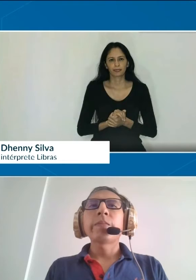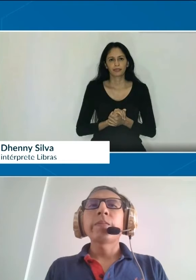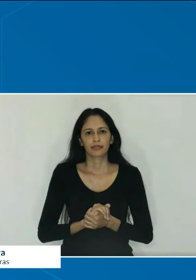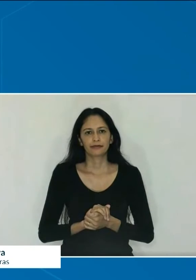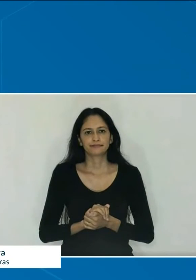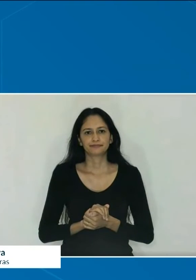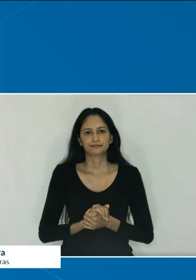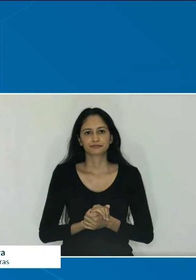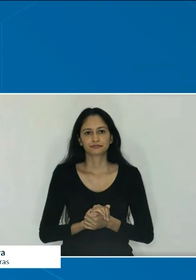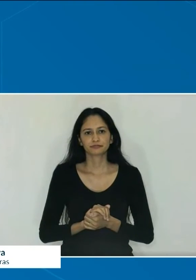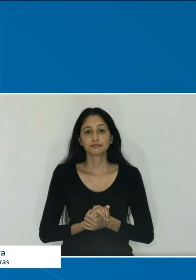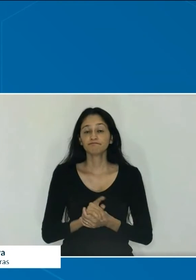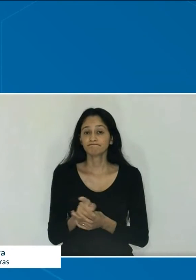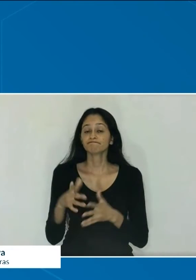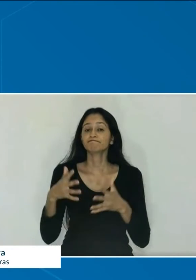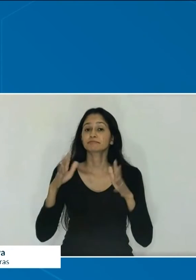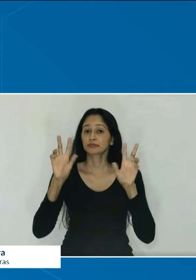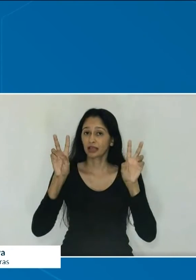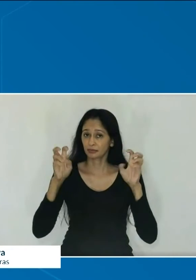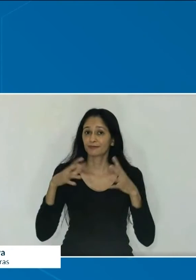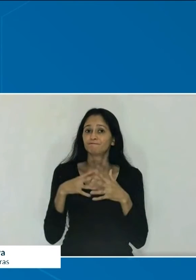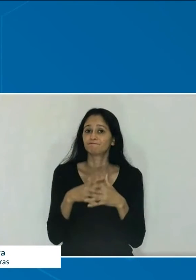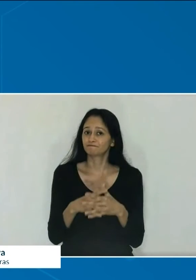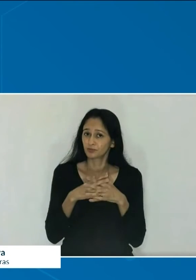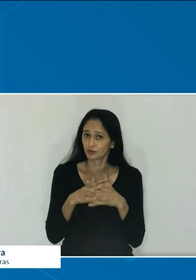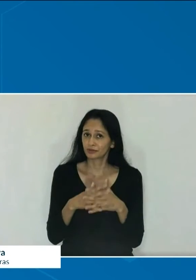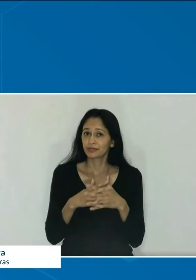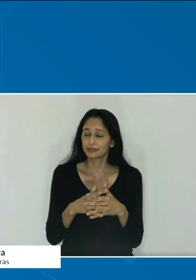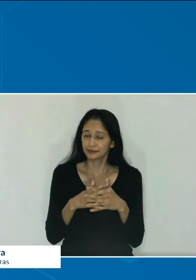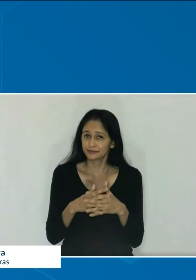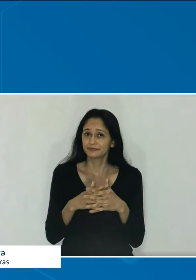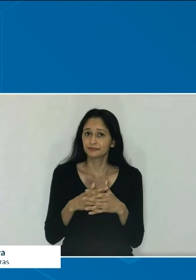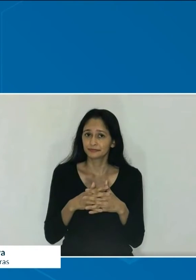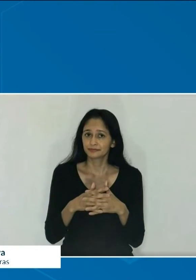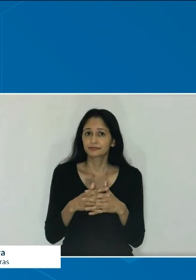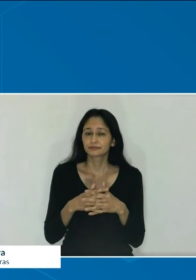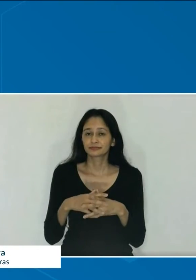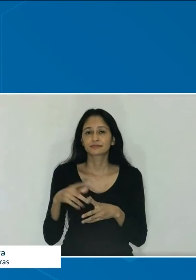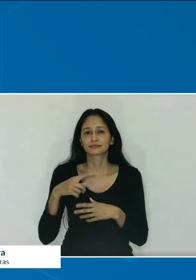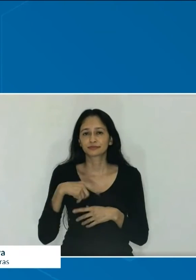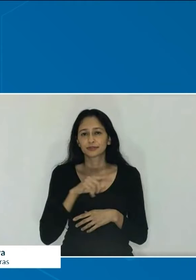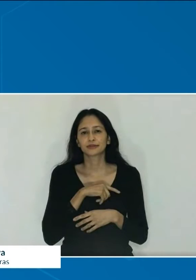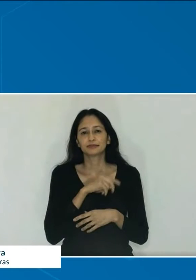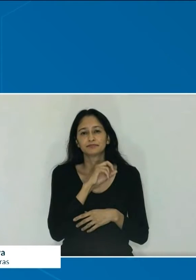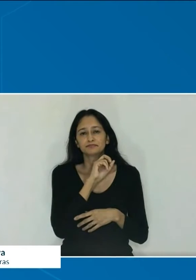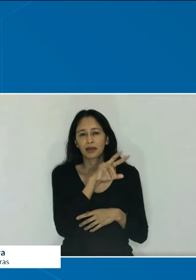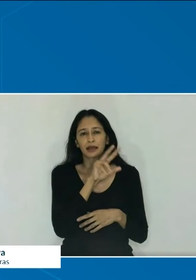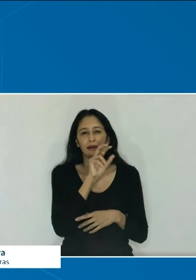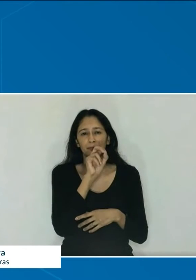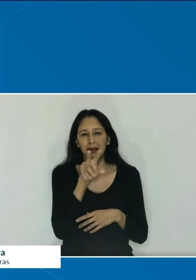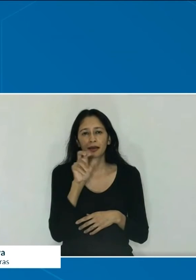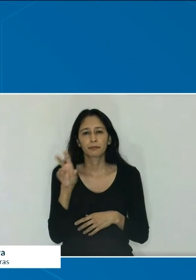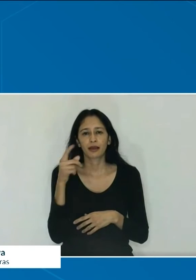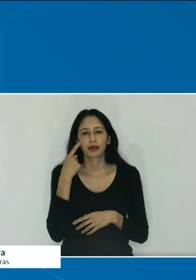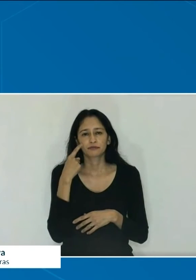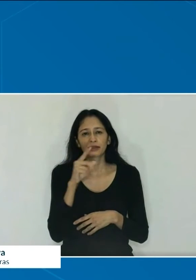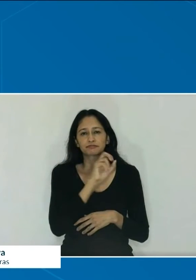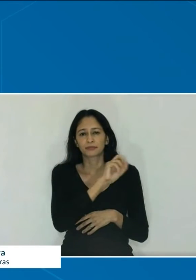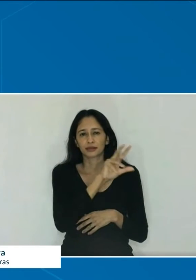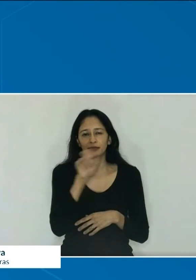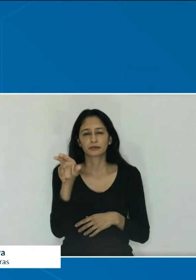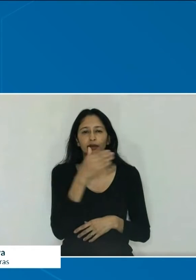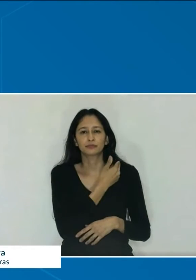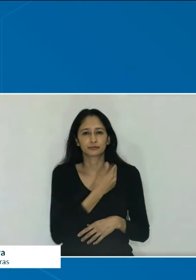Esse aí também é um tema bem complexo, né? A gente ouve muito dos políticos em